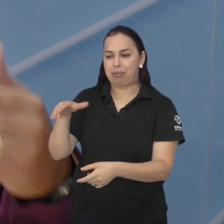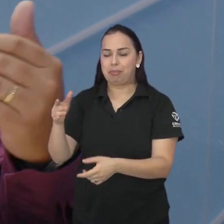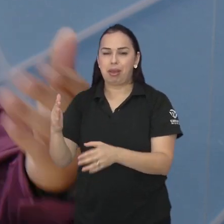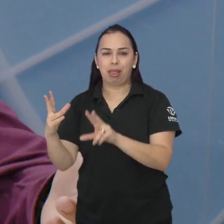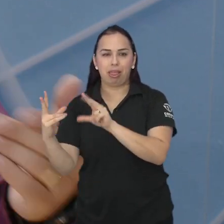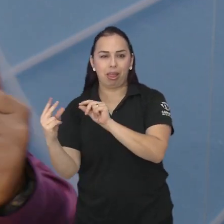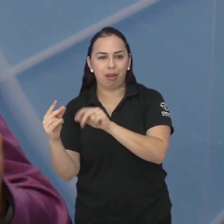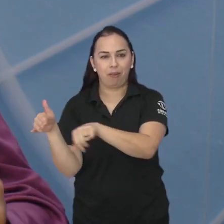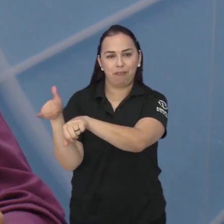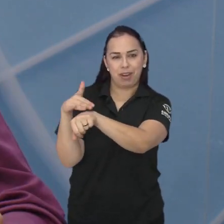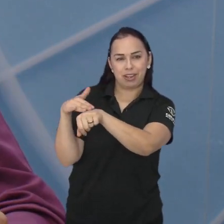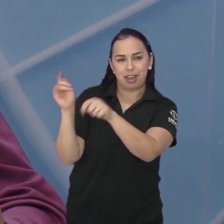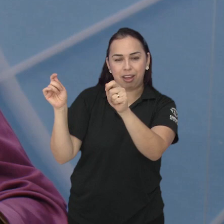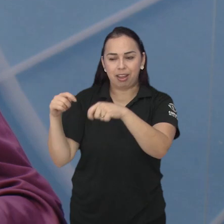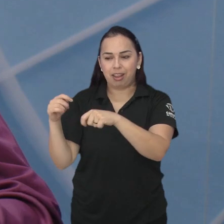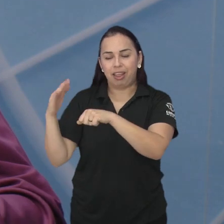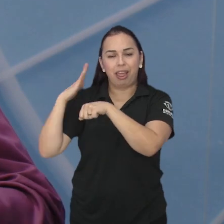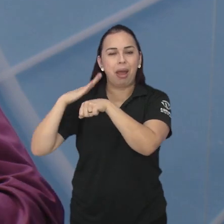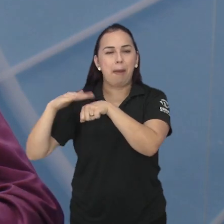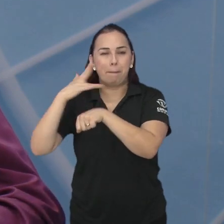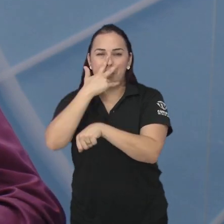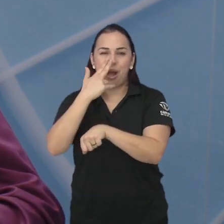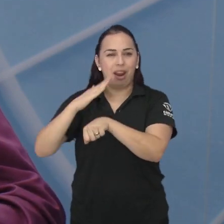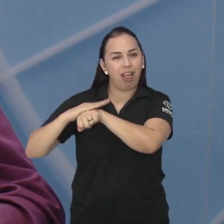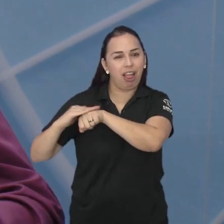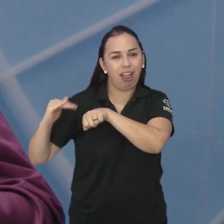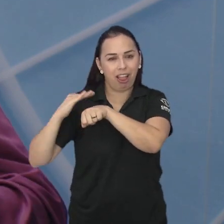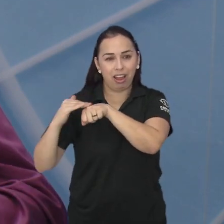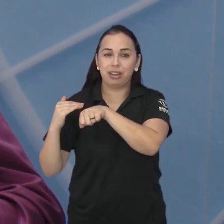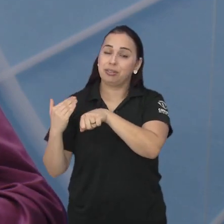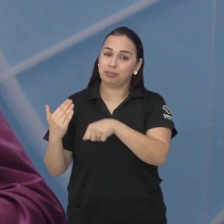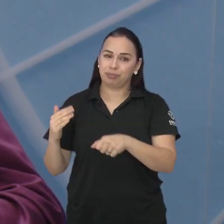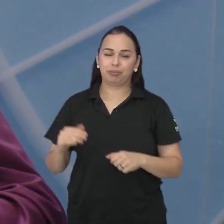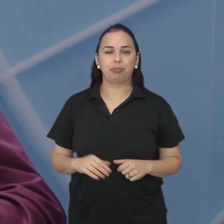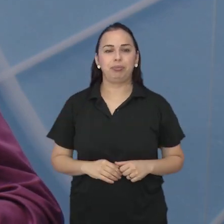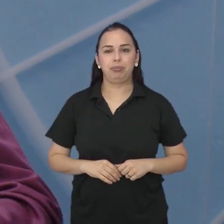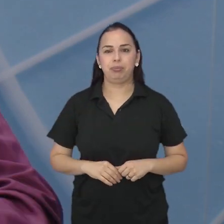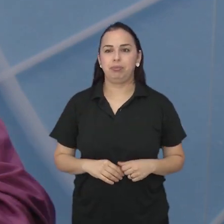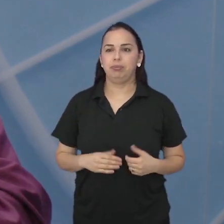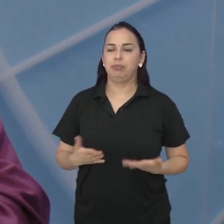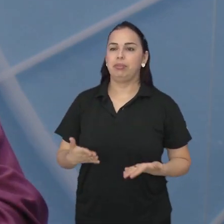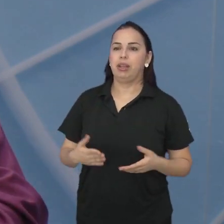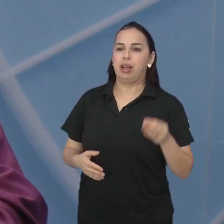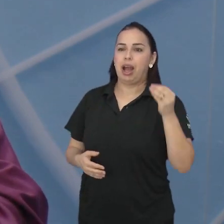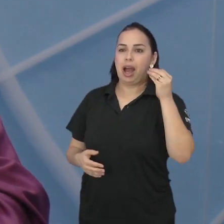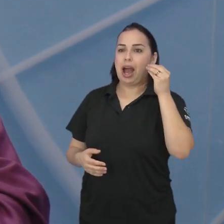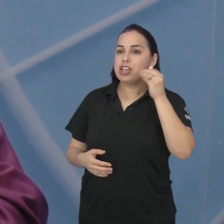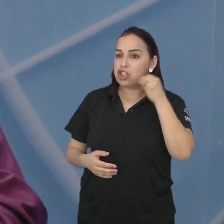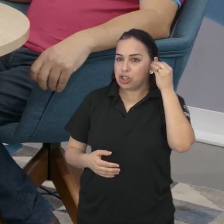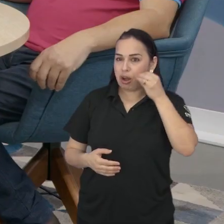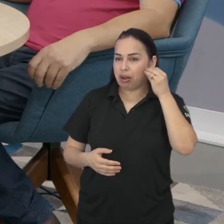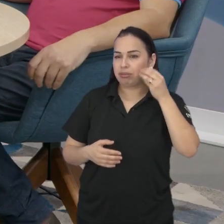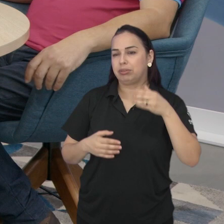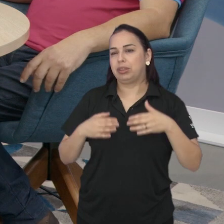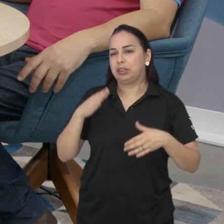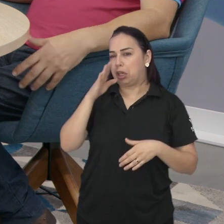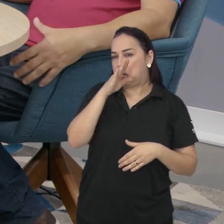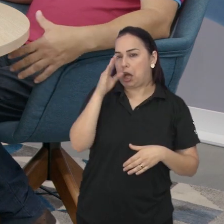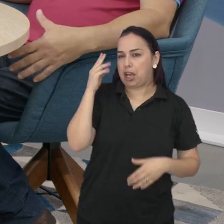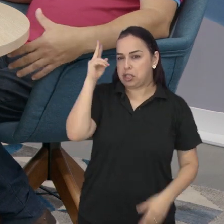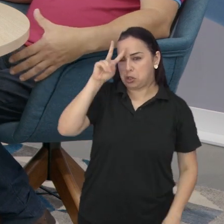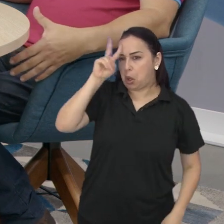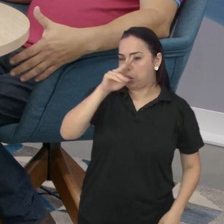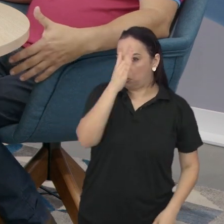ali que vai estar conversando com ele, vai ter o agrado, né? E vai ter o reforçador. Eu acho que a própria história do Brasil, Dani,